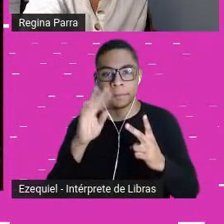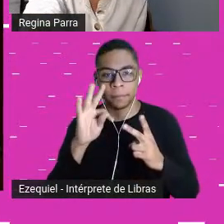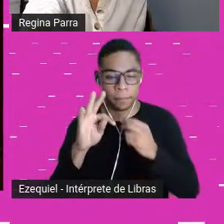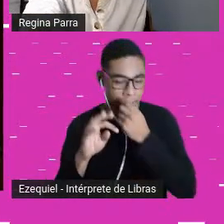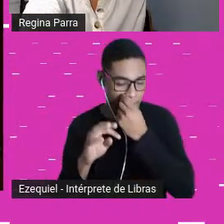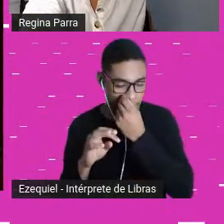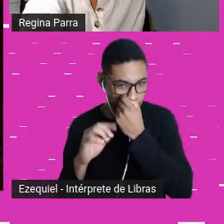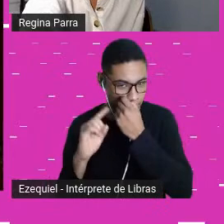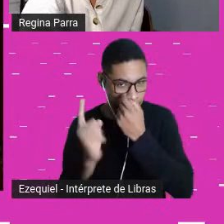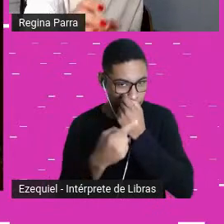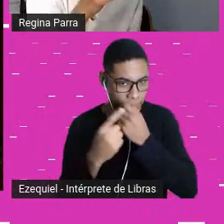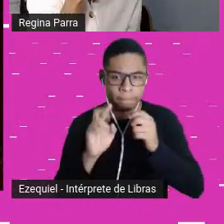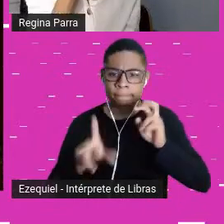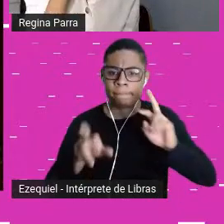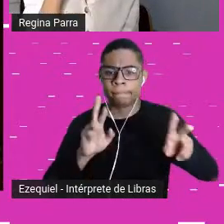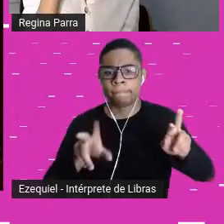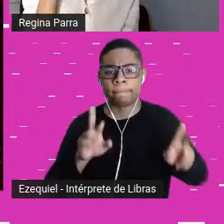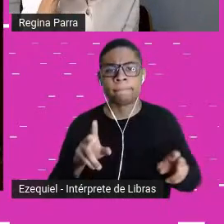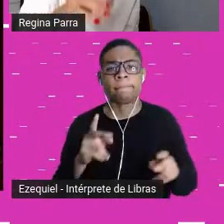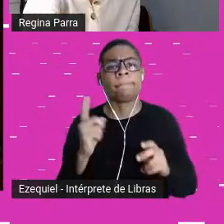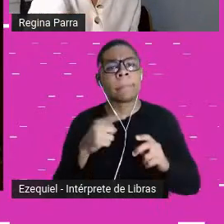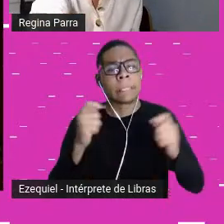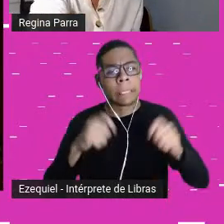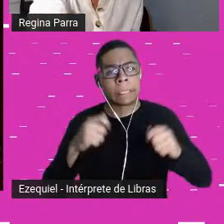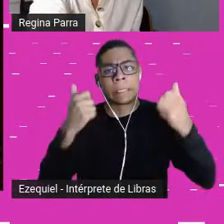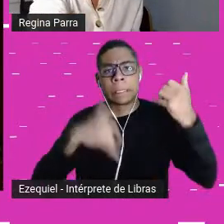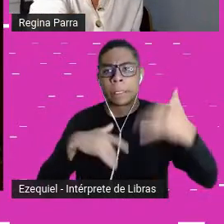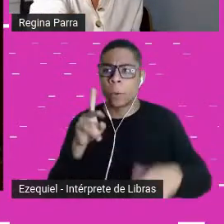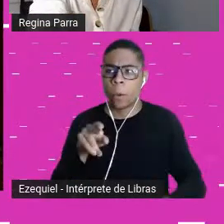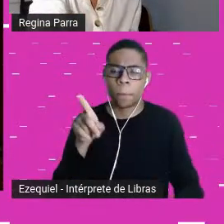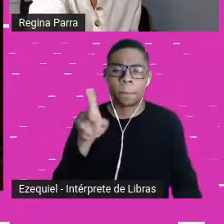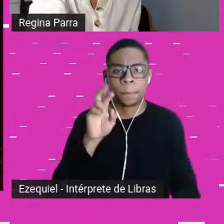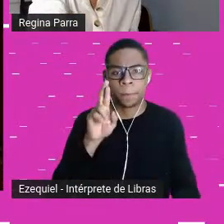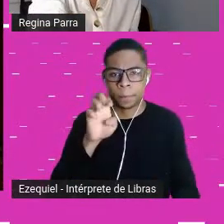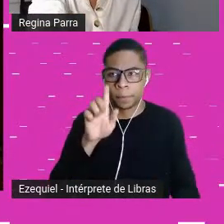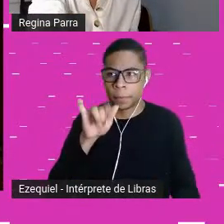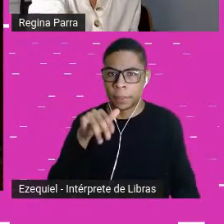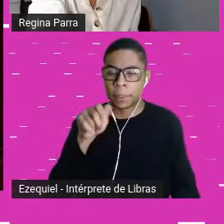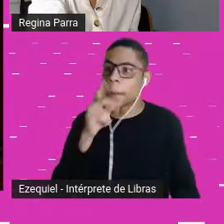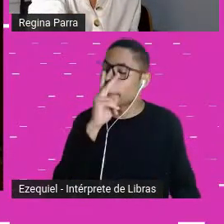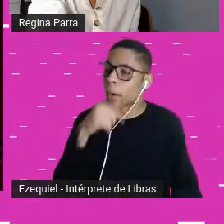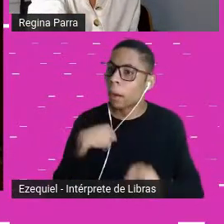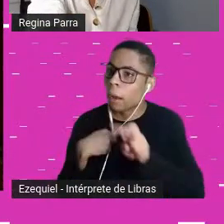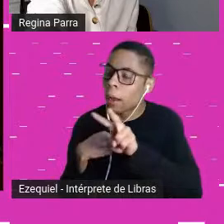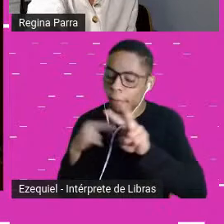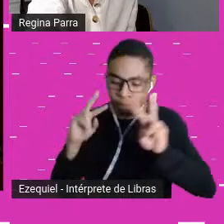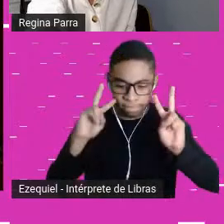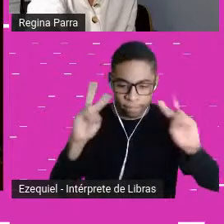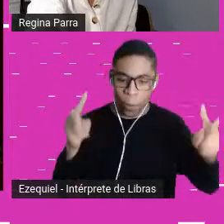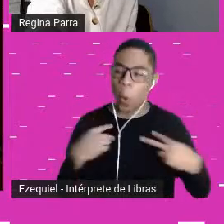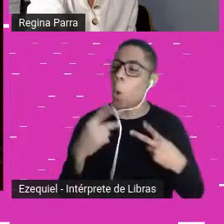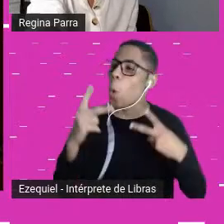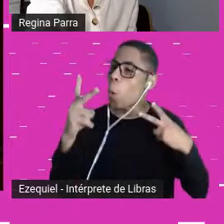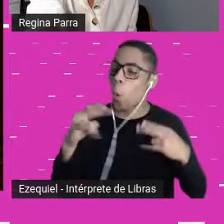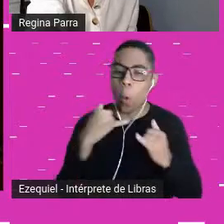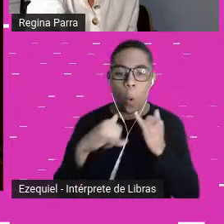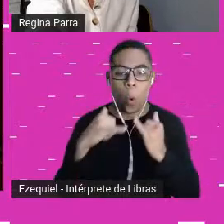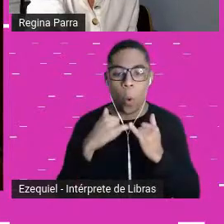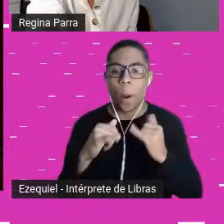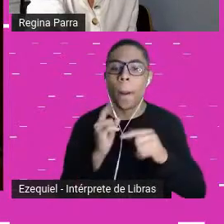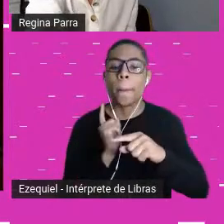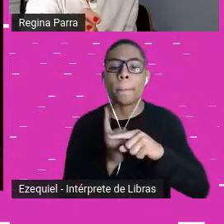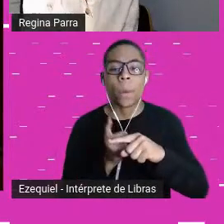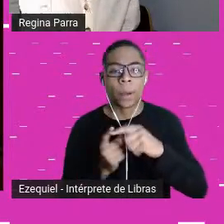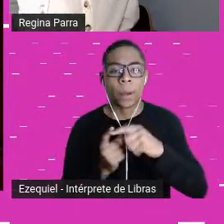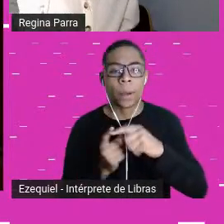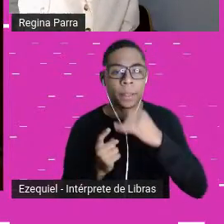Tantas coisas para se dizer, e na fala da Regina me reconheço muito também, porque quando eu estava no último ano